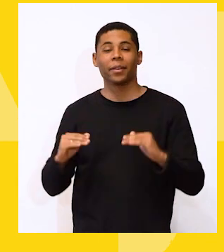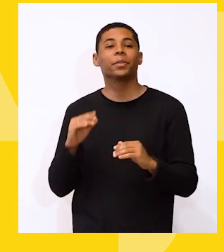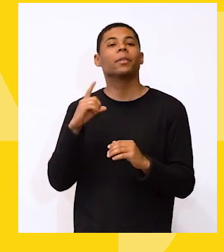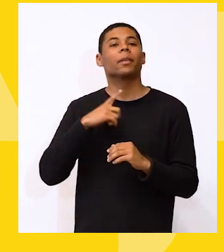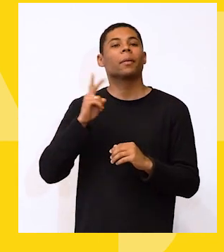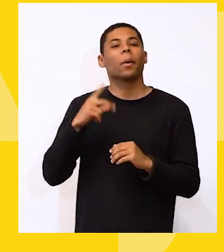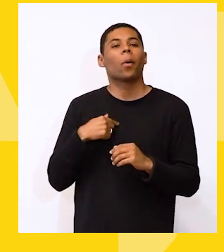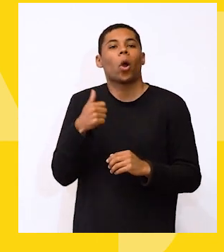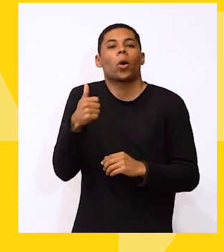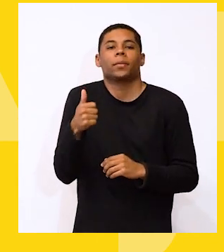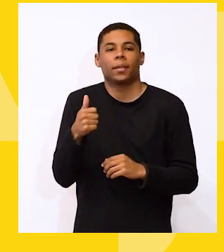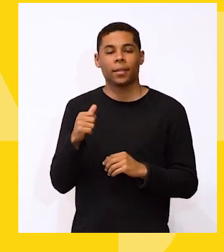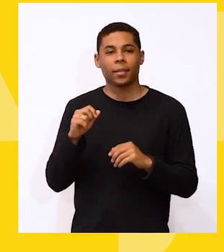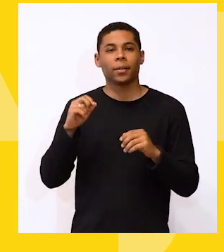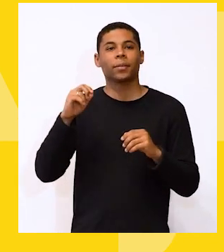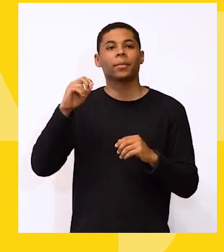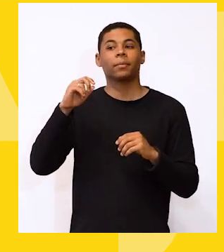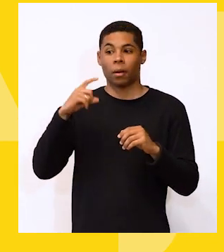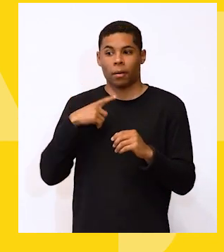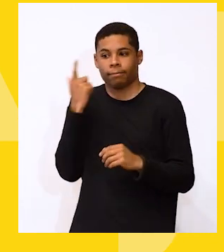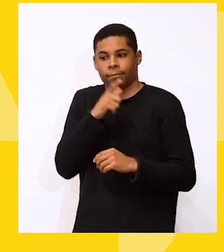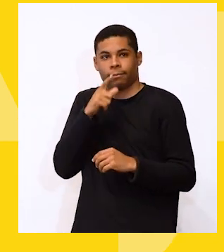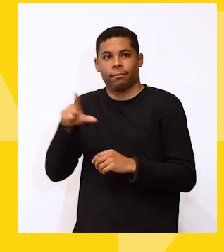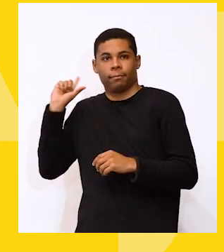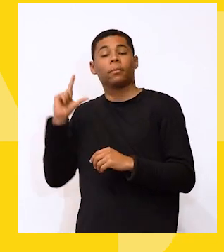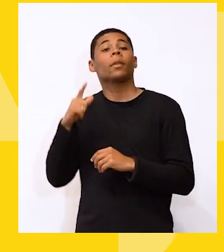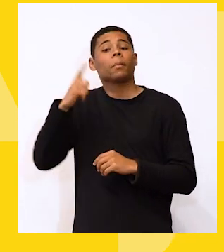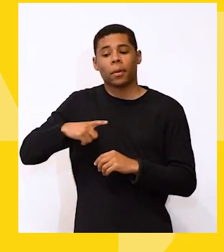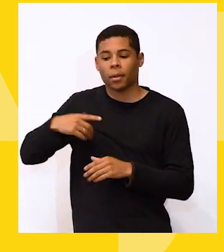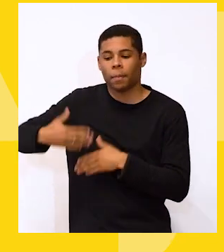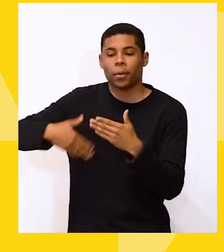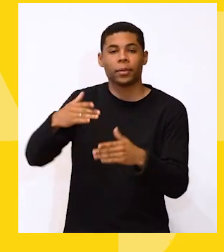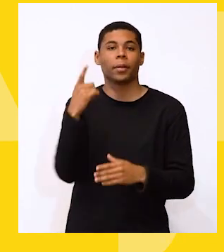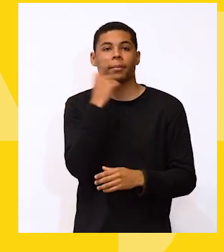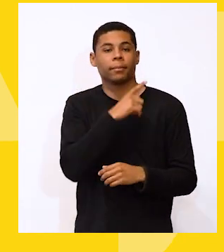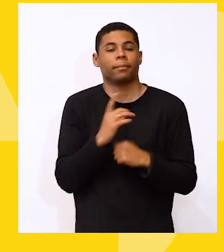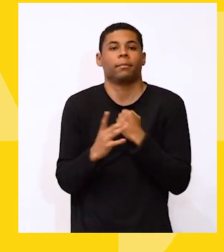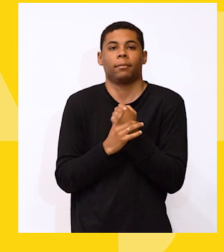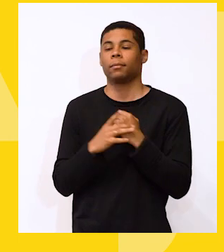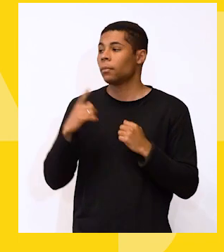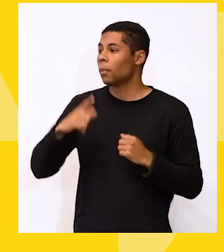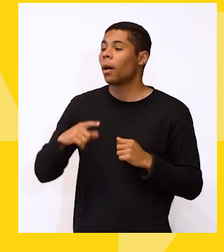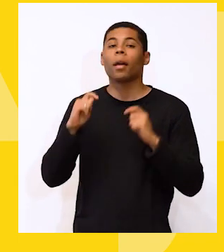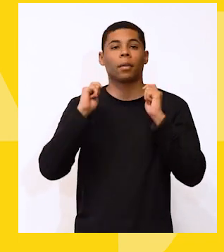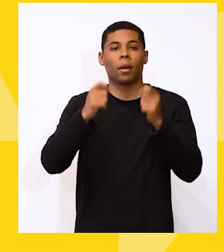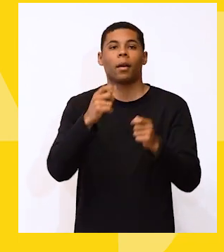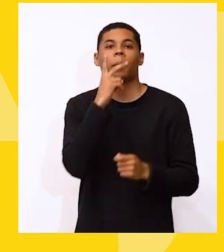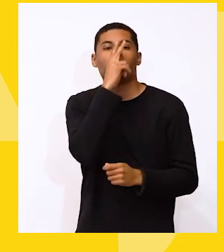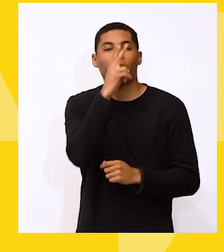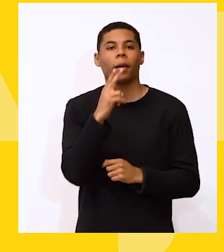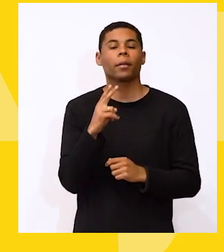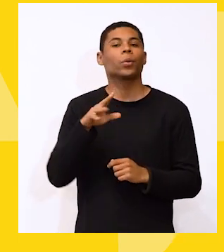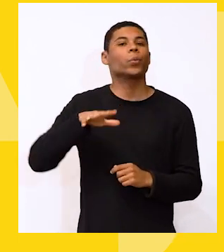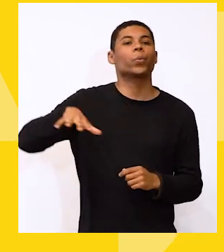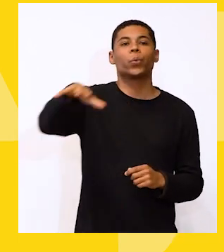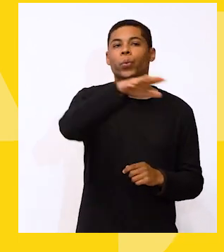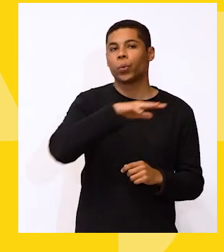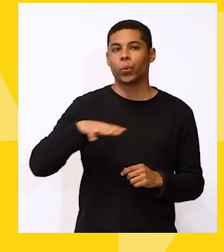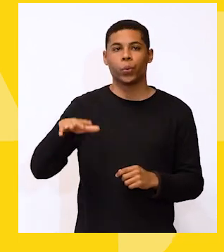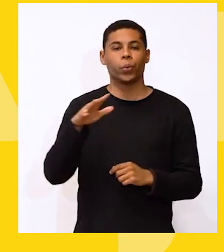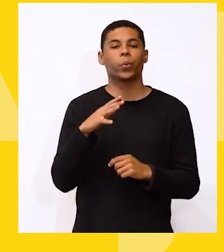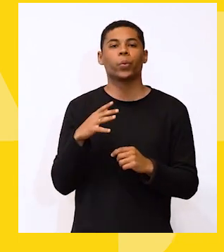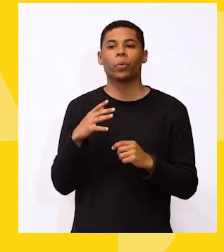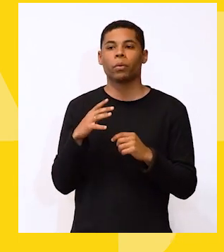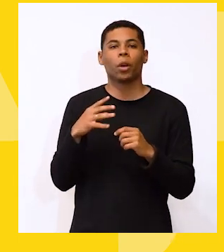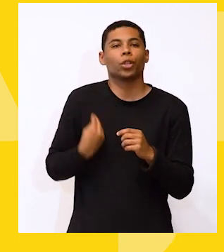da consolidação das ações é obtidas e o processo de consolidação das ações pode gerar agenda é feito coletivamente com todos os